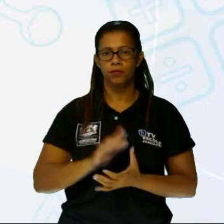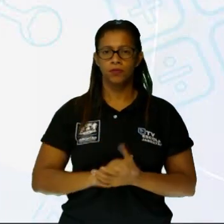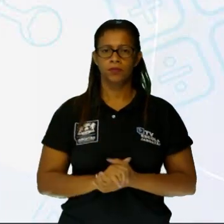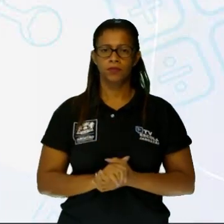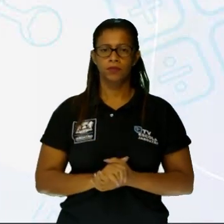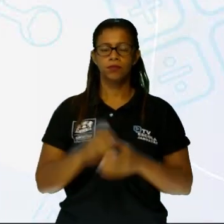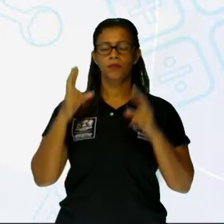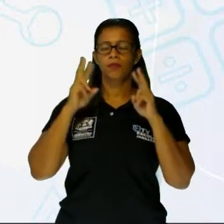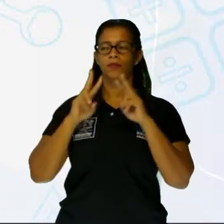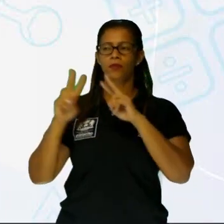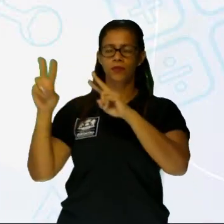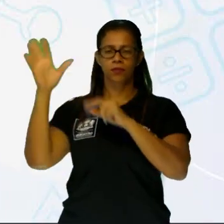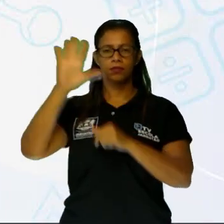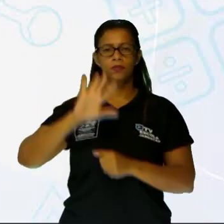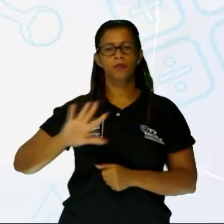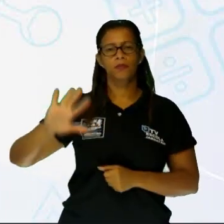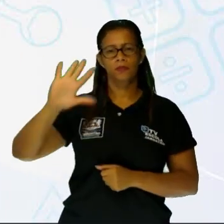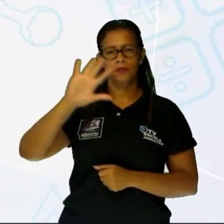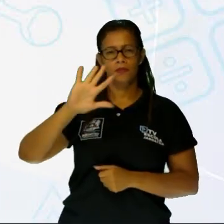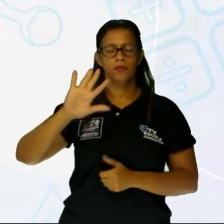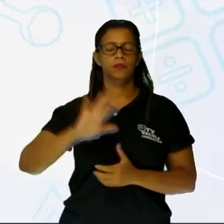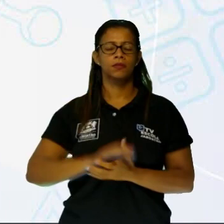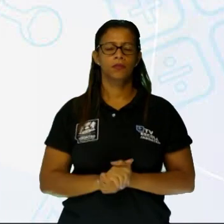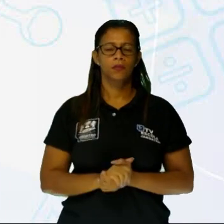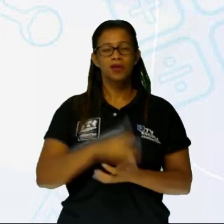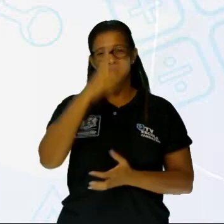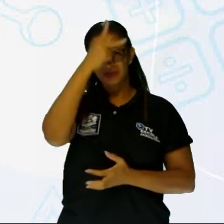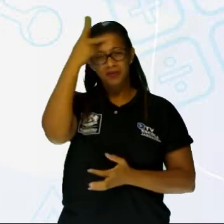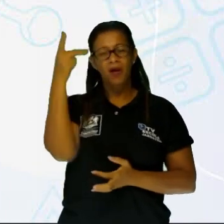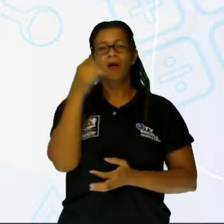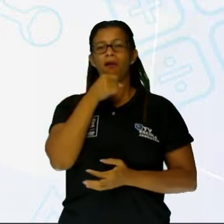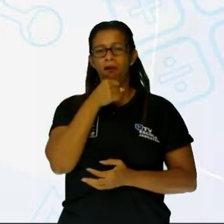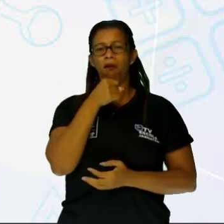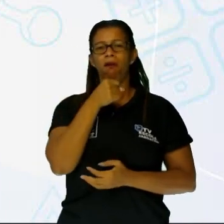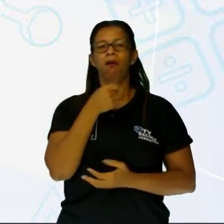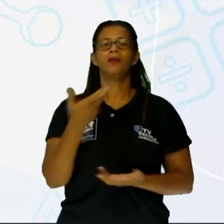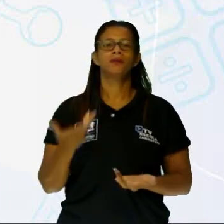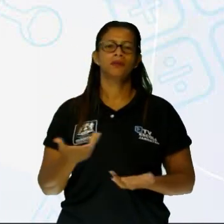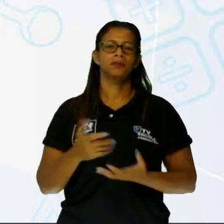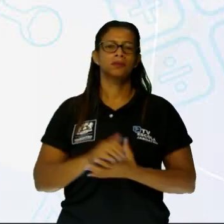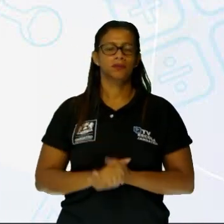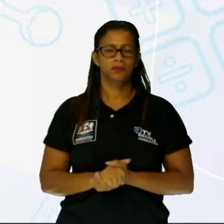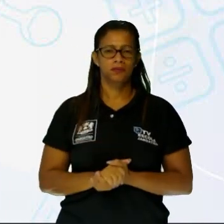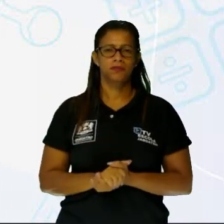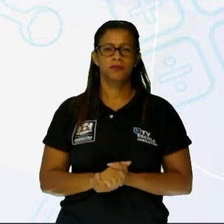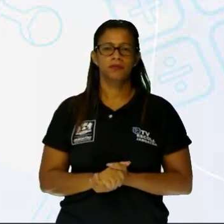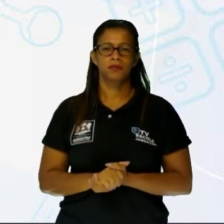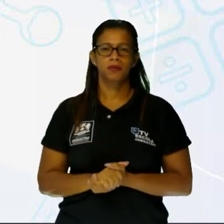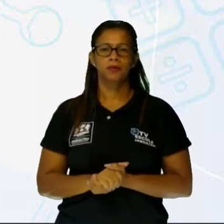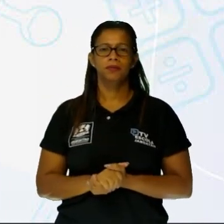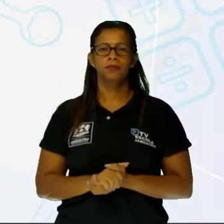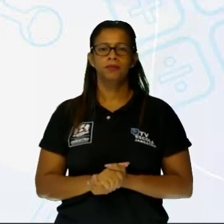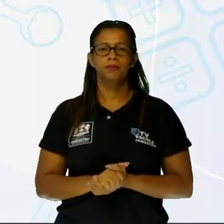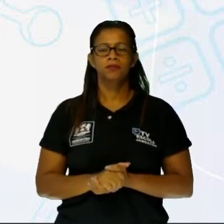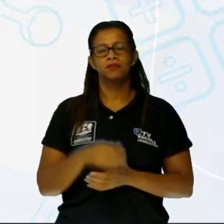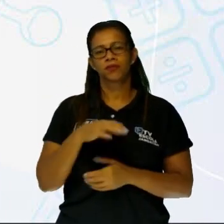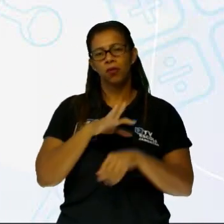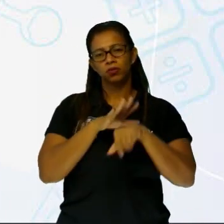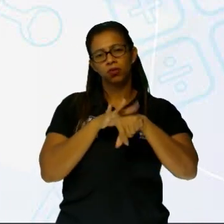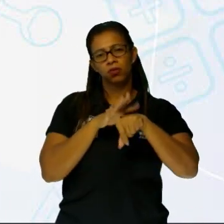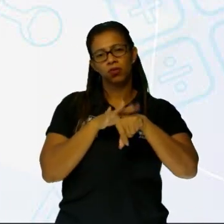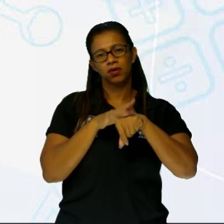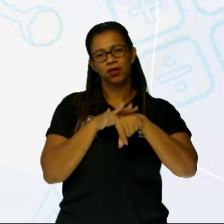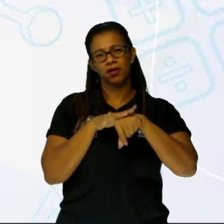uma olhada aí nessa imagem, né? Todo mundo tá tossindo aí, tá aquela coisa toda, eu acho que, né, eles estão doentes,